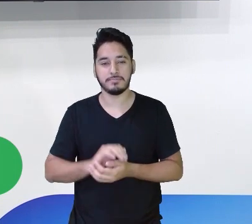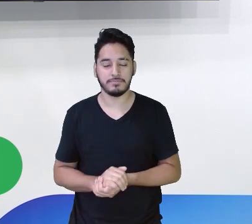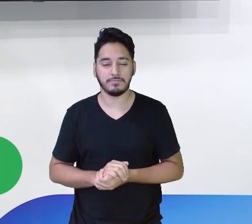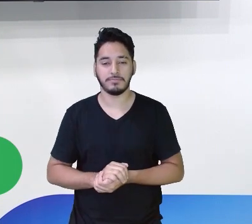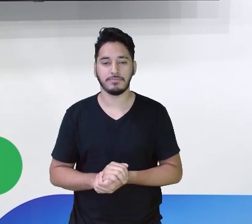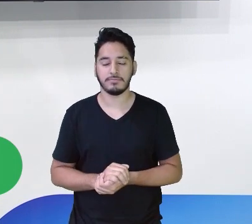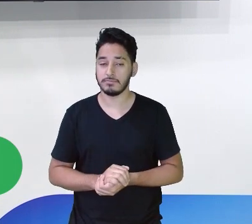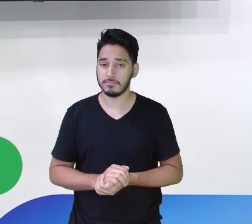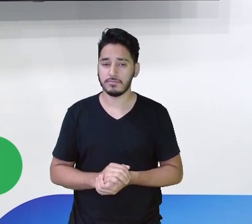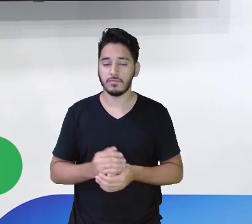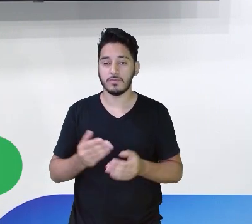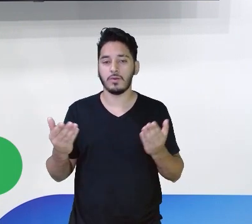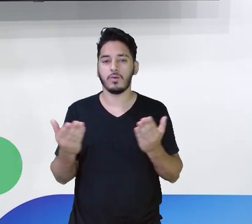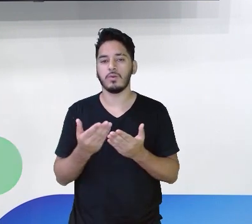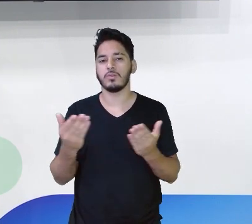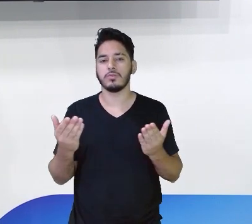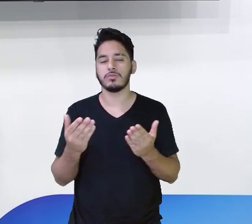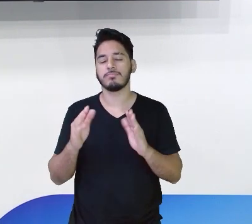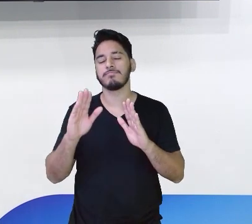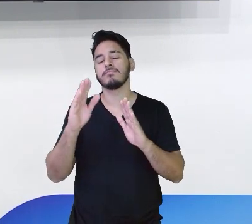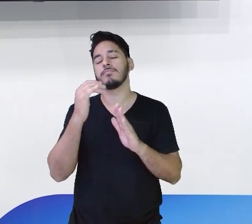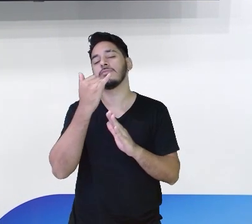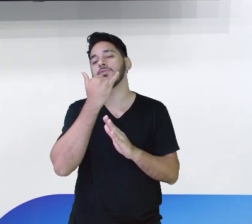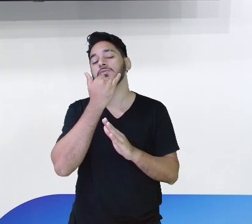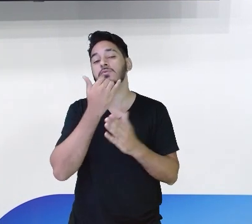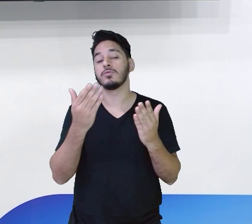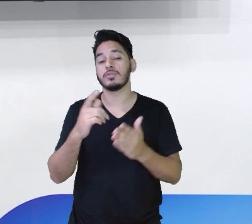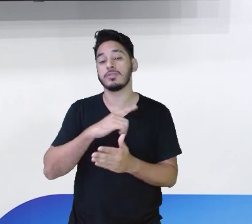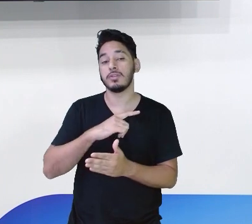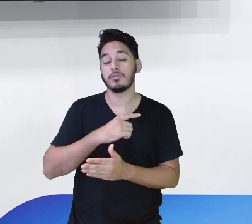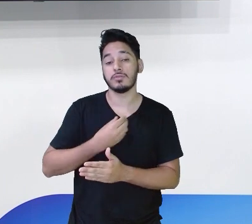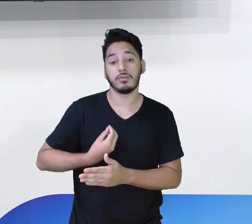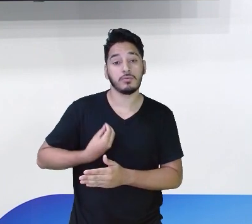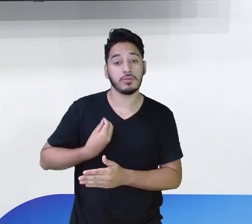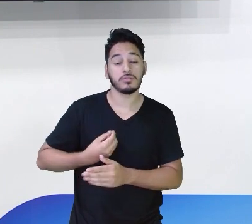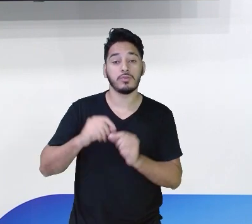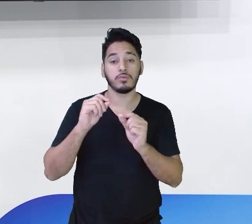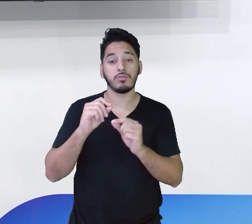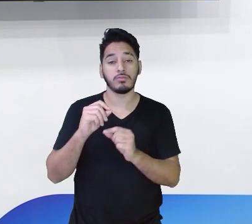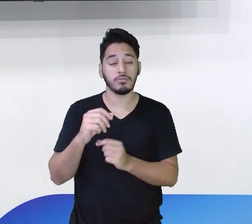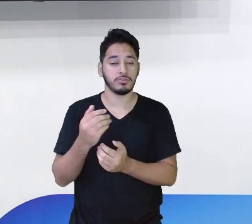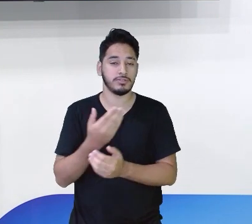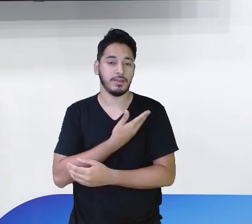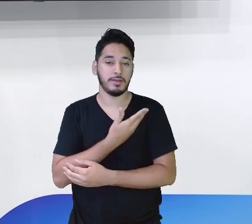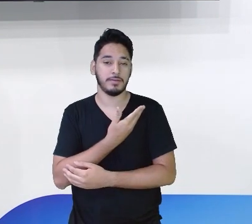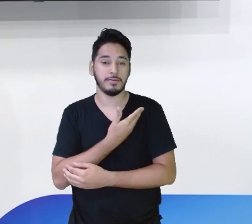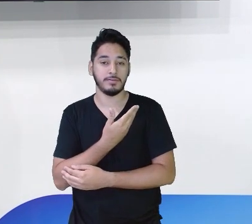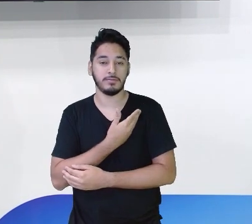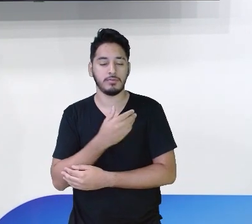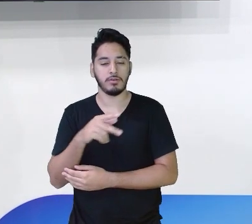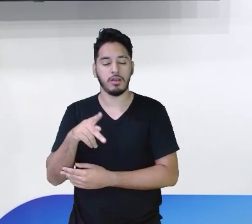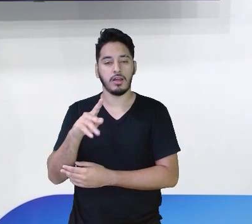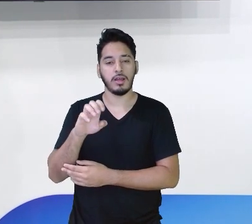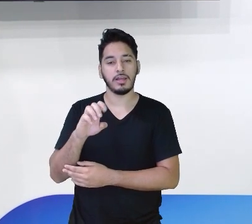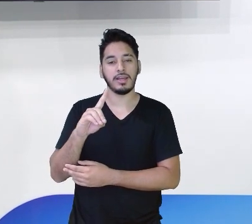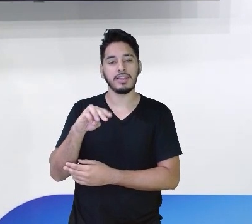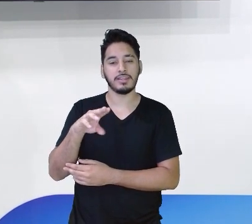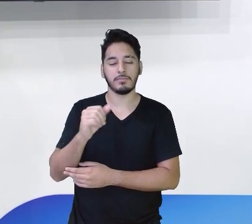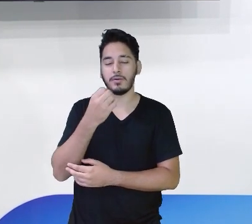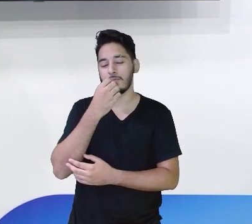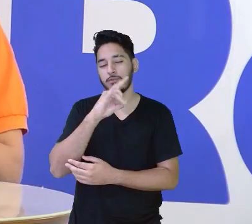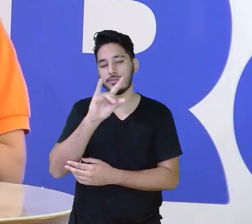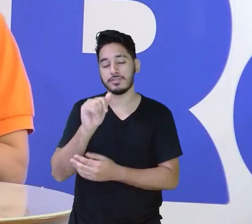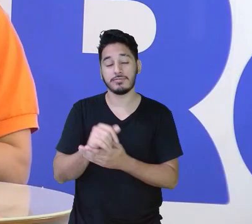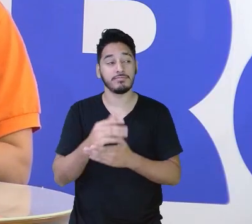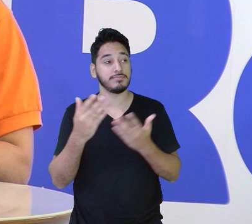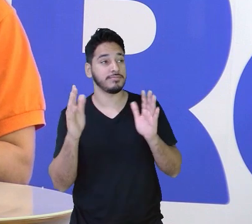Então, hoje nós vamos... hoje nós temos a presença aqui no nosso estúdio da nossa amiga professora Kérima. Bom dia, Kérima. E